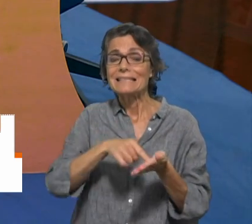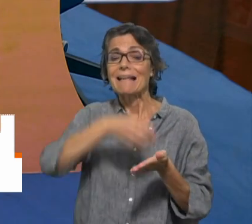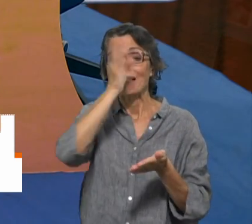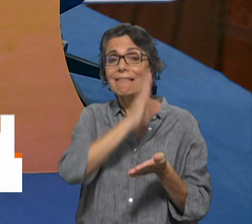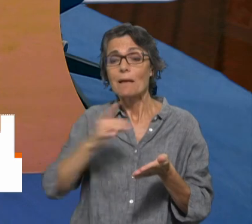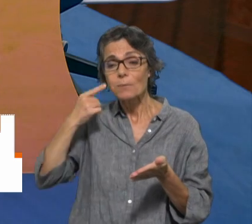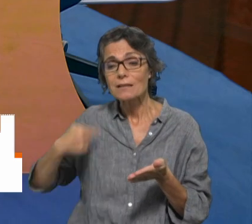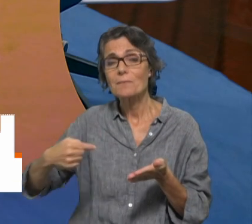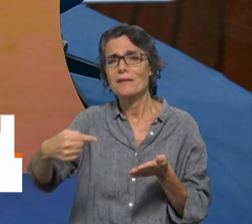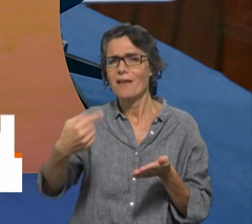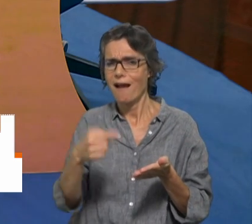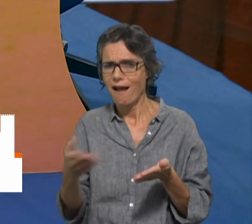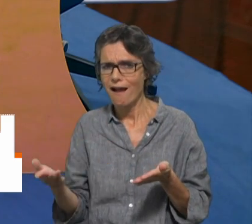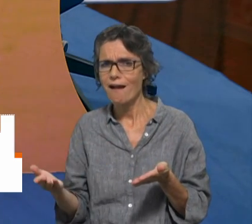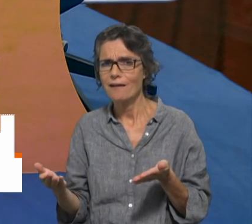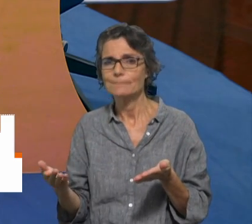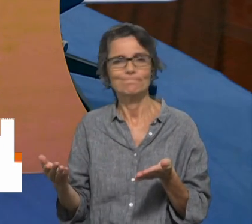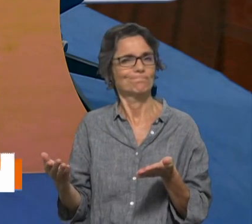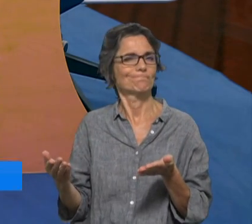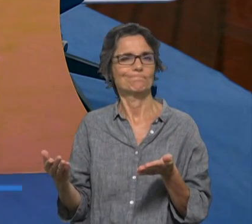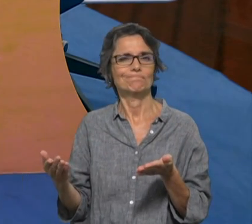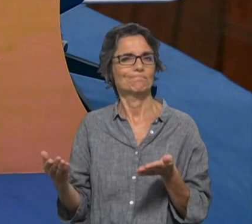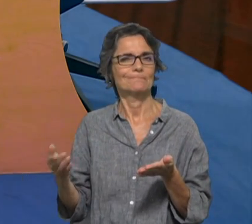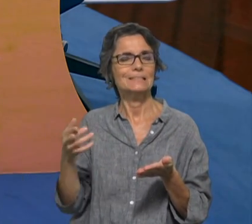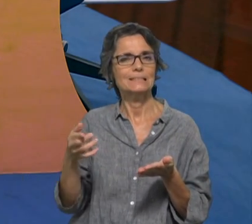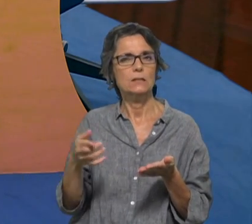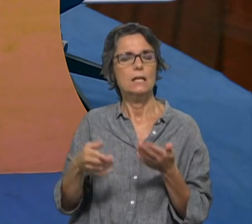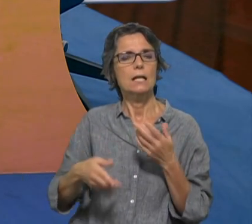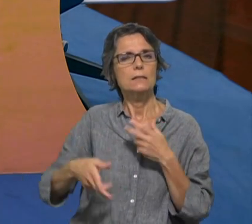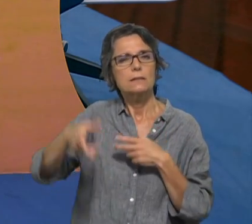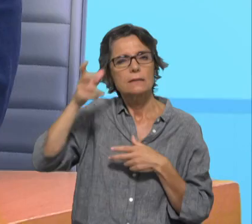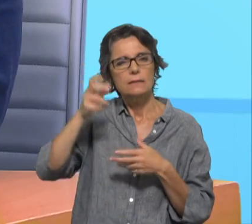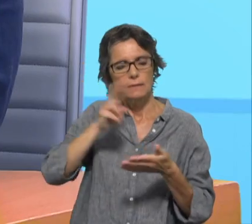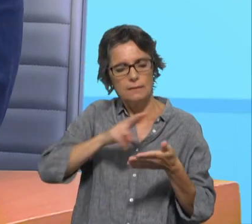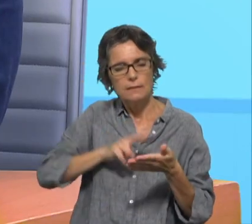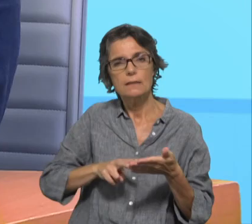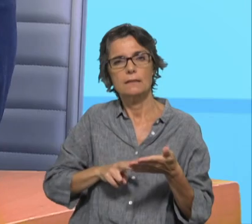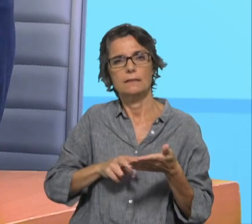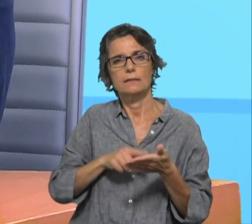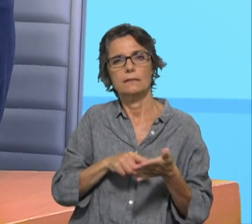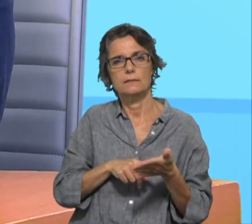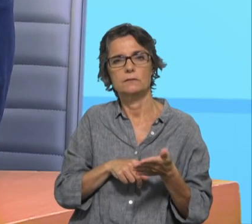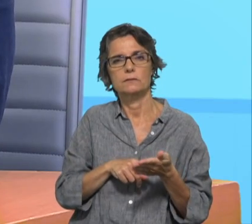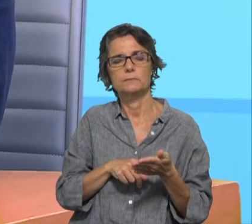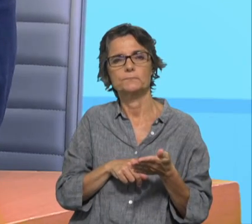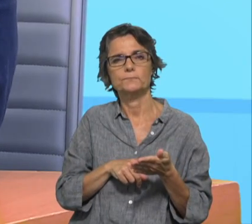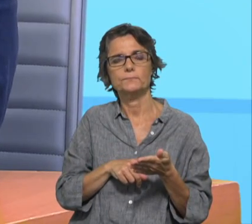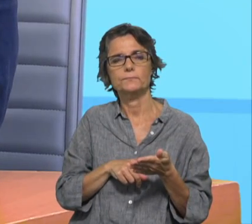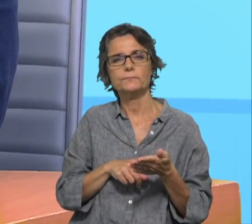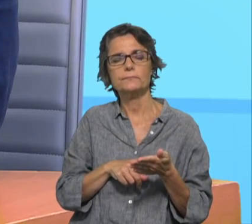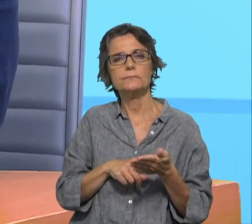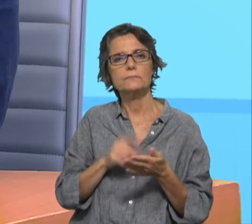transforme vida na nossa vida. E, de facto, não escutar a palavra depois irá